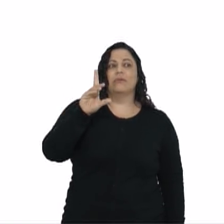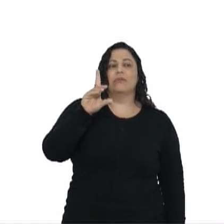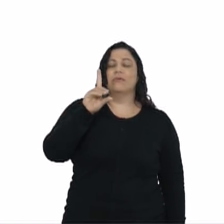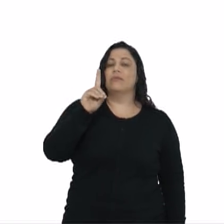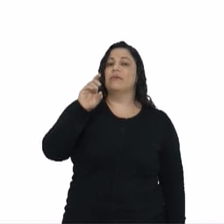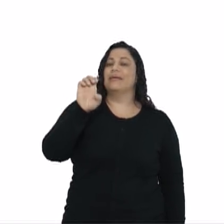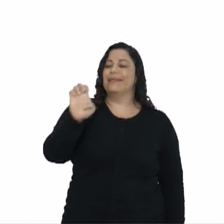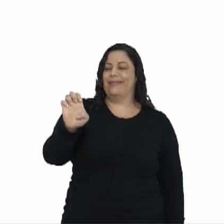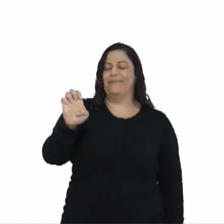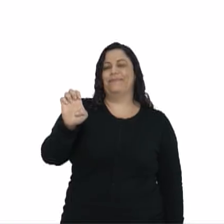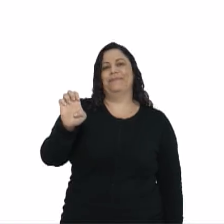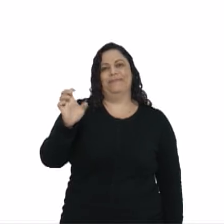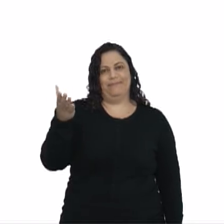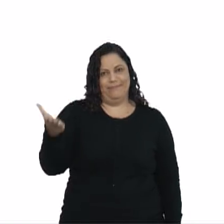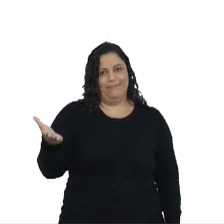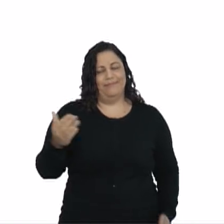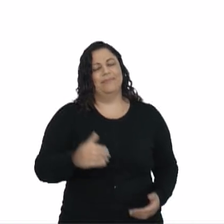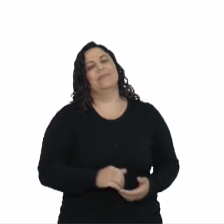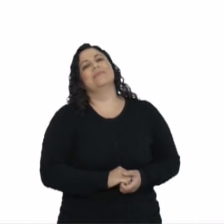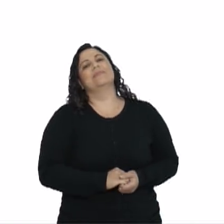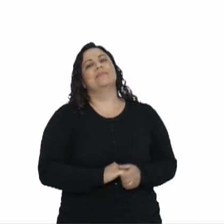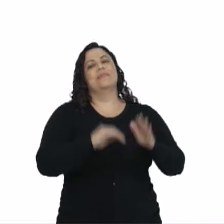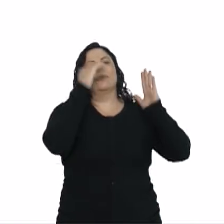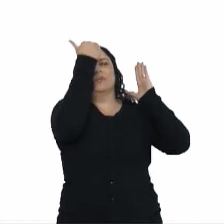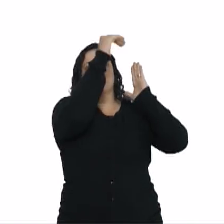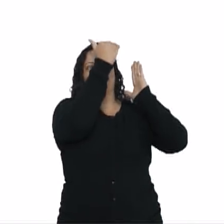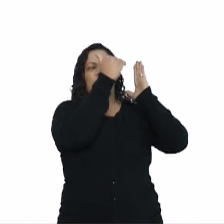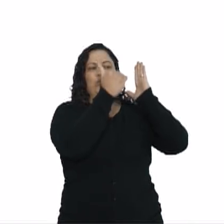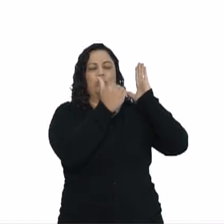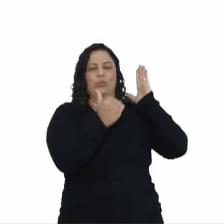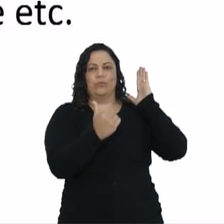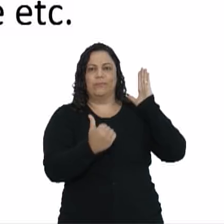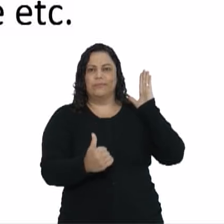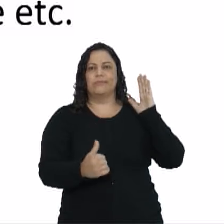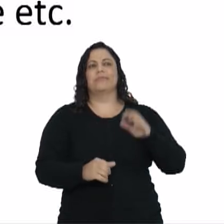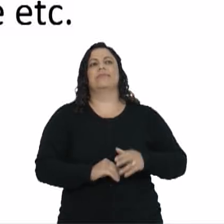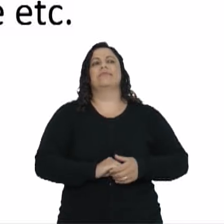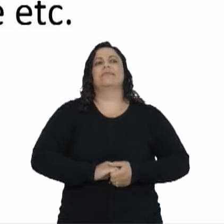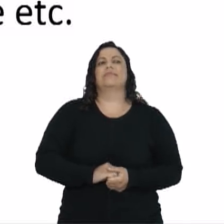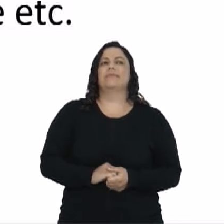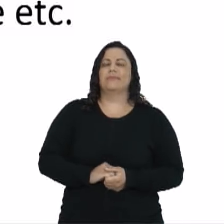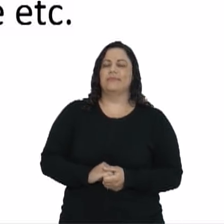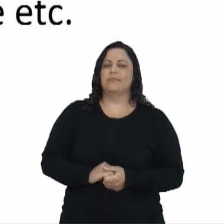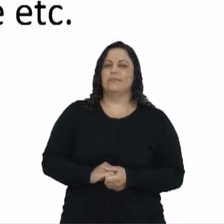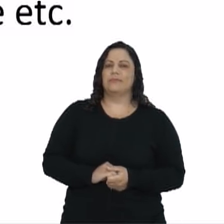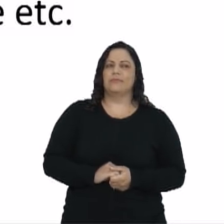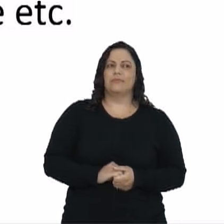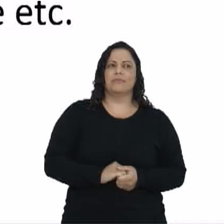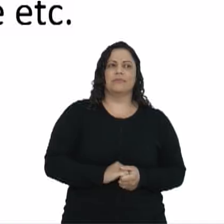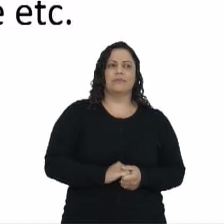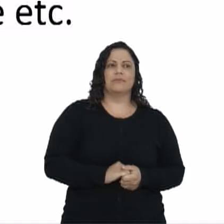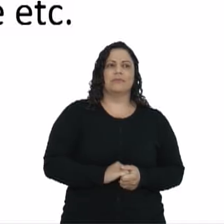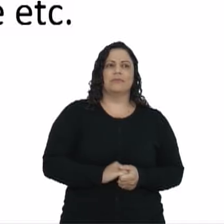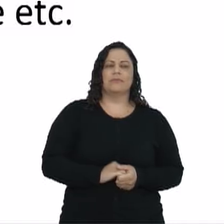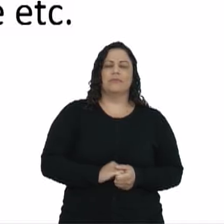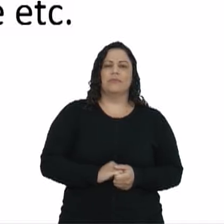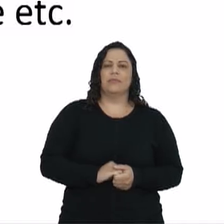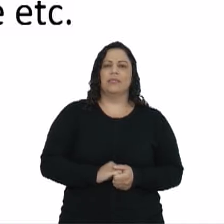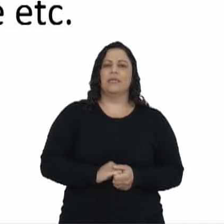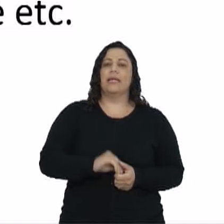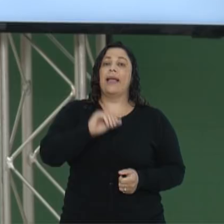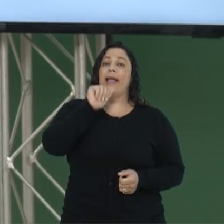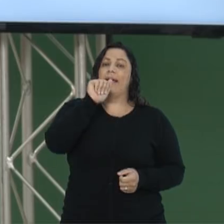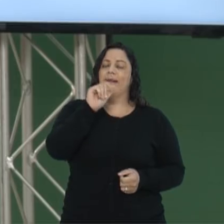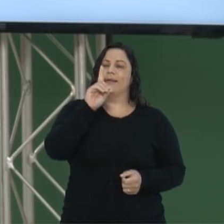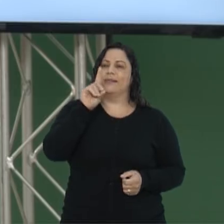e vazio de algo, né? Ou alguma coisa, ok? Exemplo de regência de advérbios.